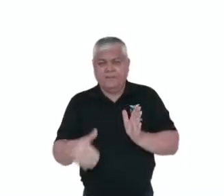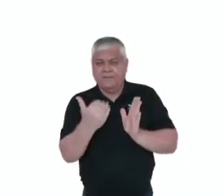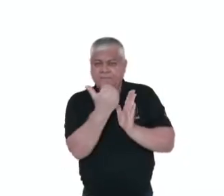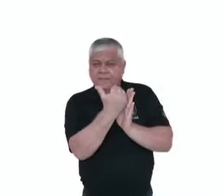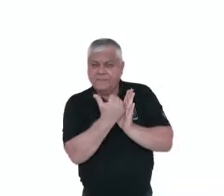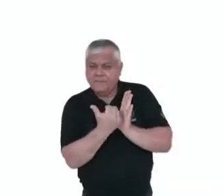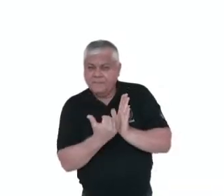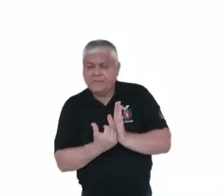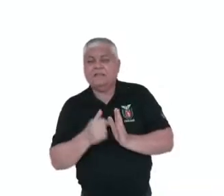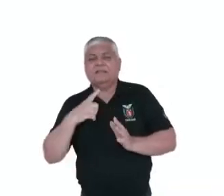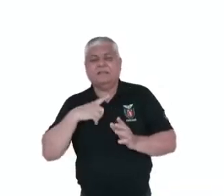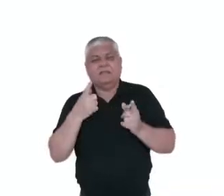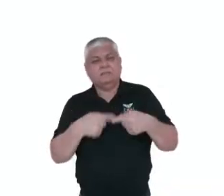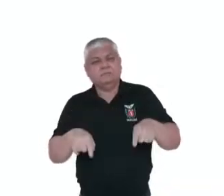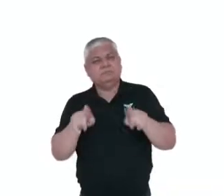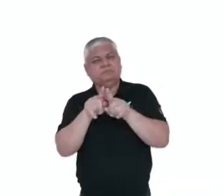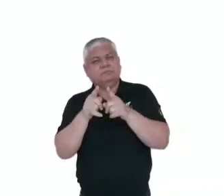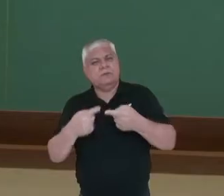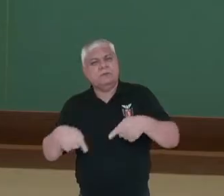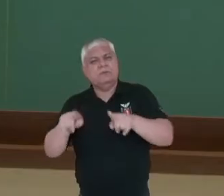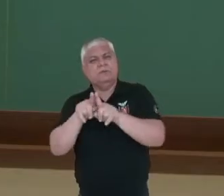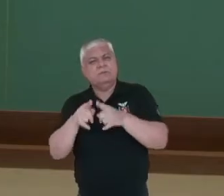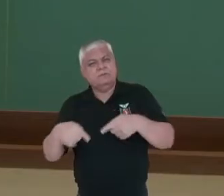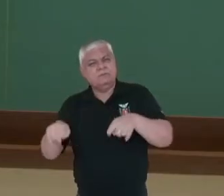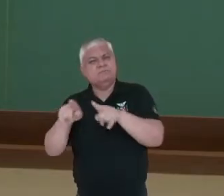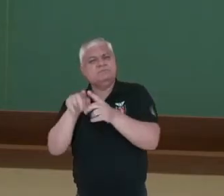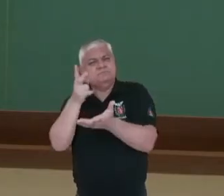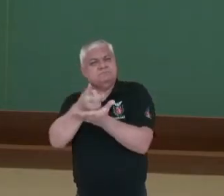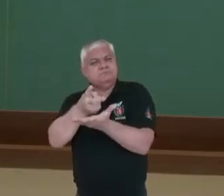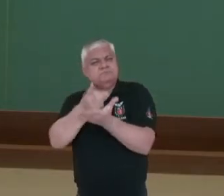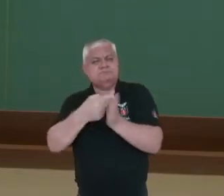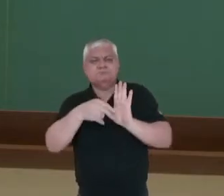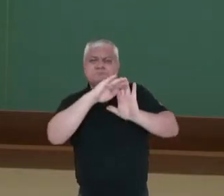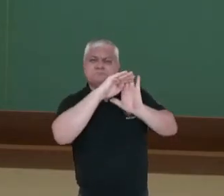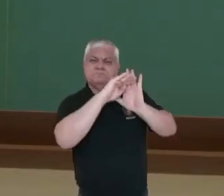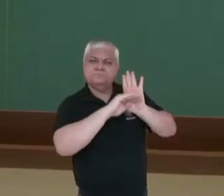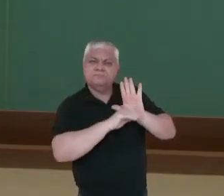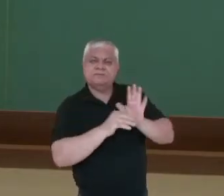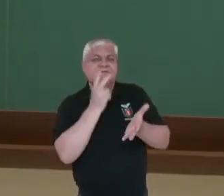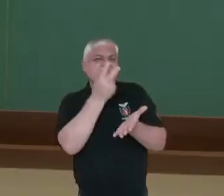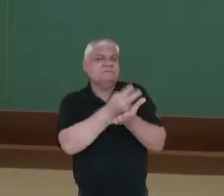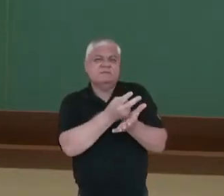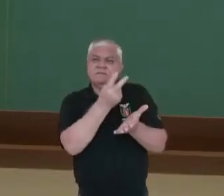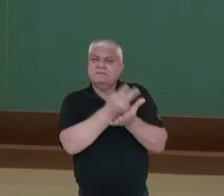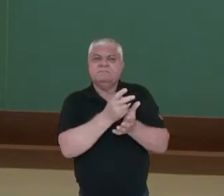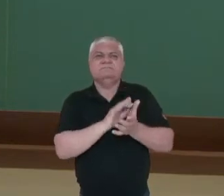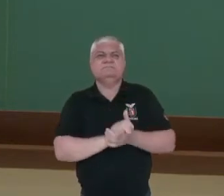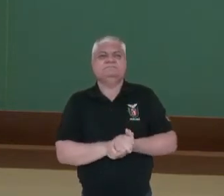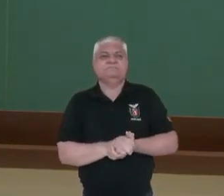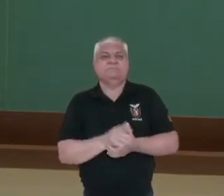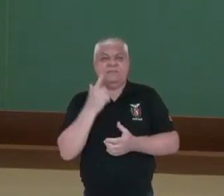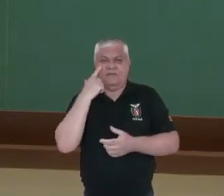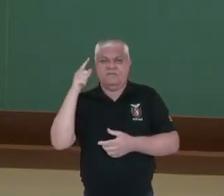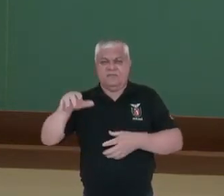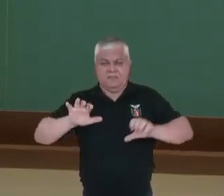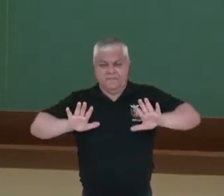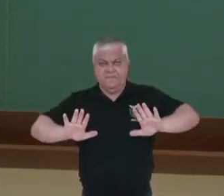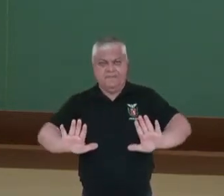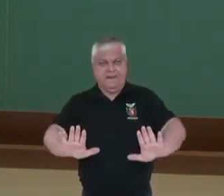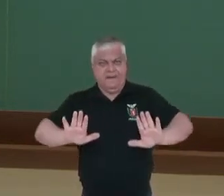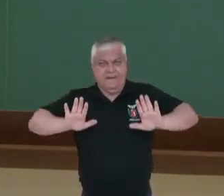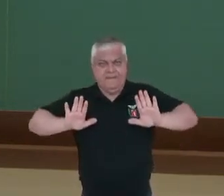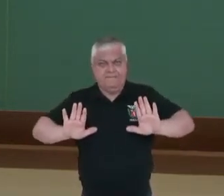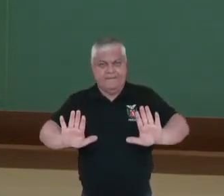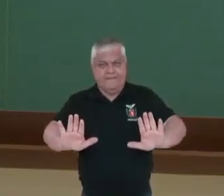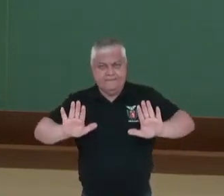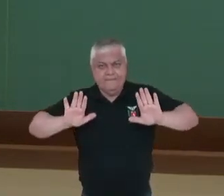repetitivos com intensidade e frequência definida Então são sempre movimentos repetitivos olha aqui ó fazendo uma flexão de braço